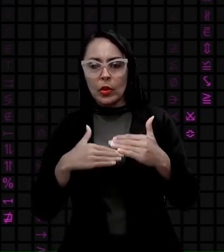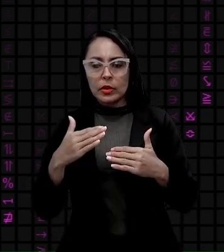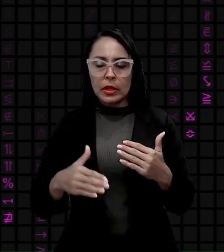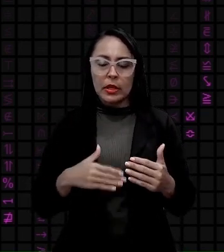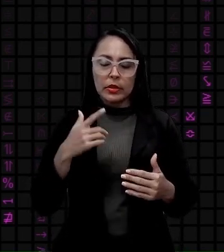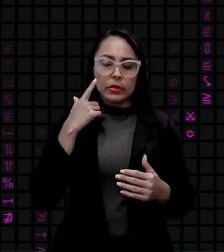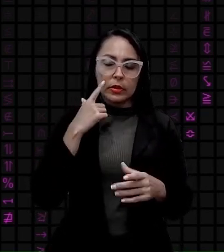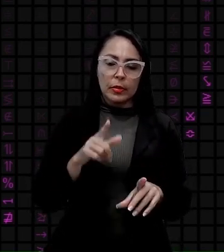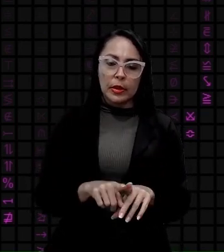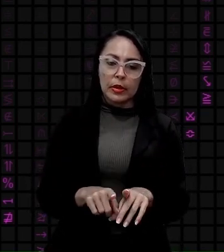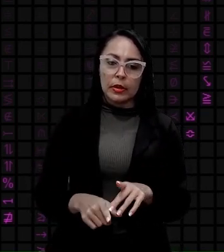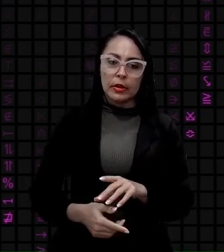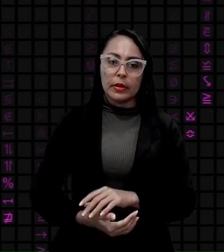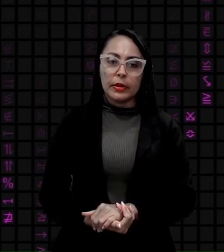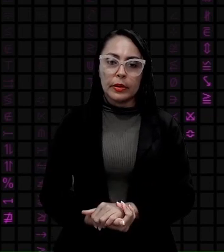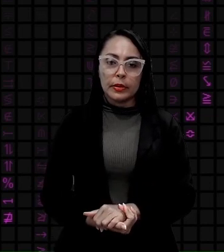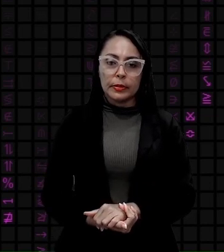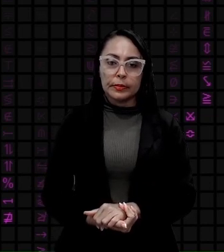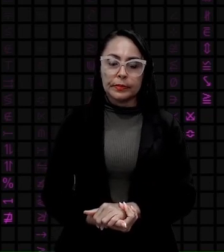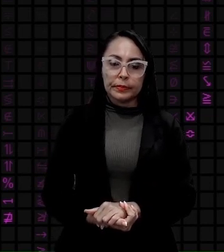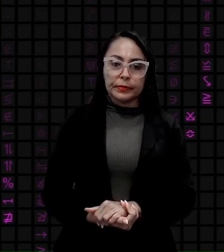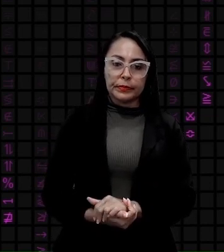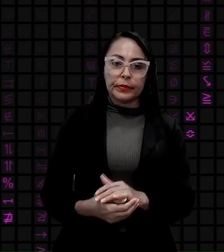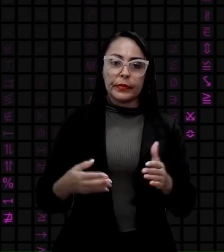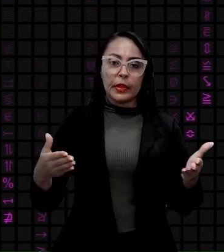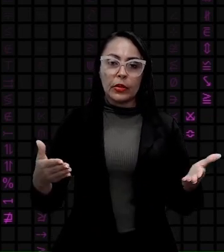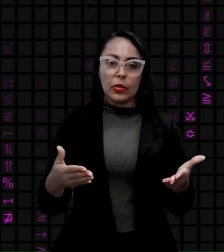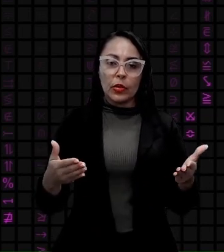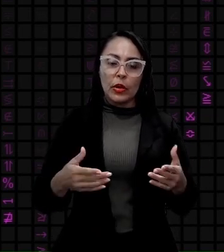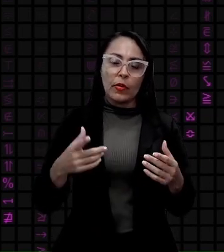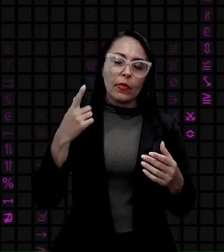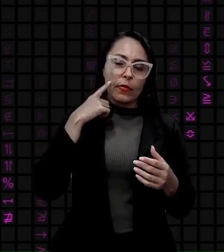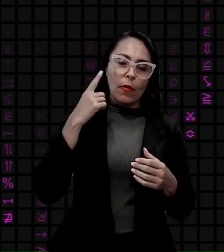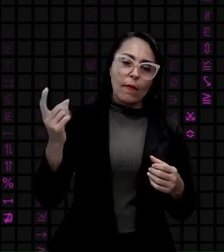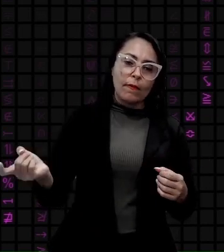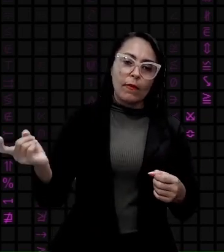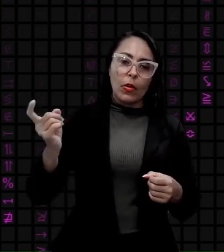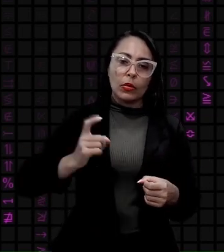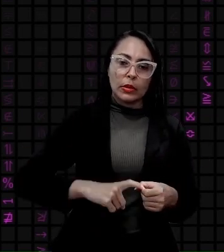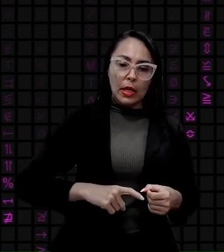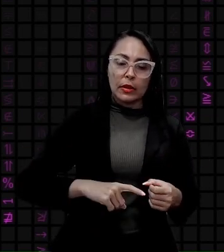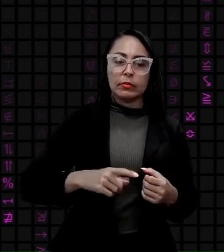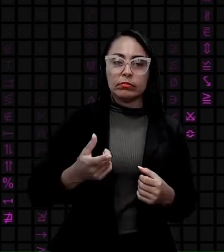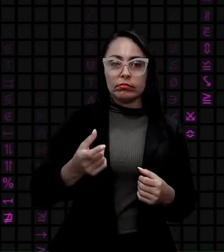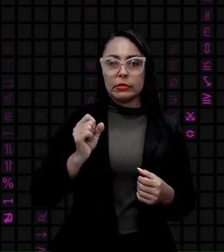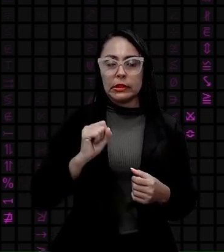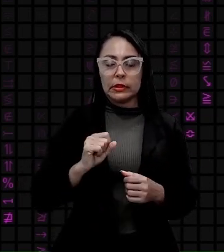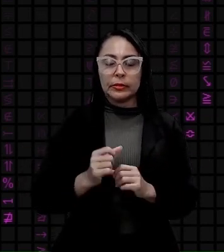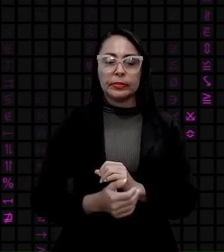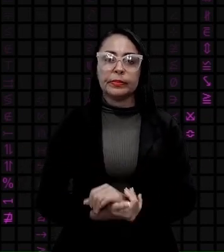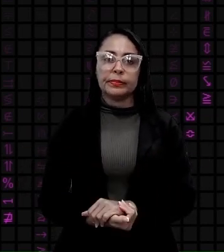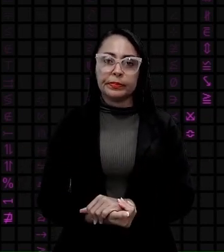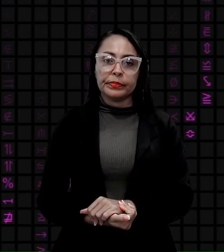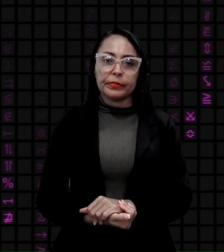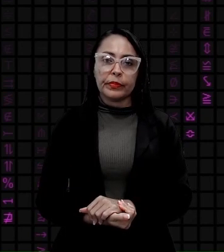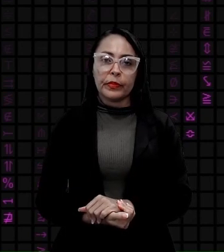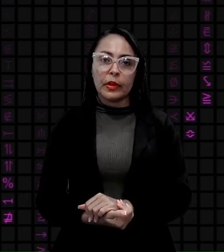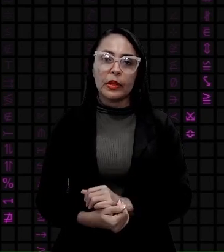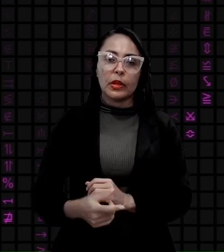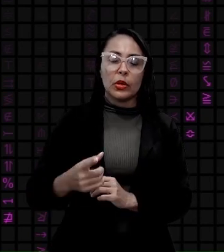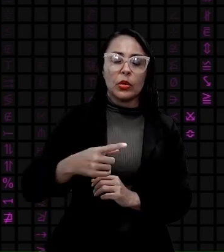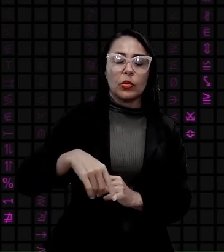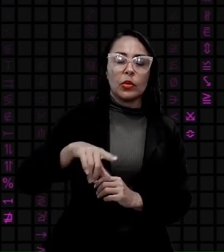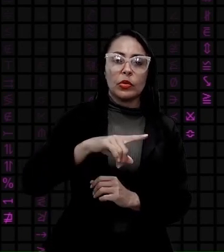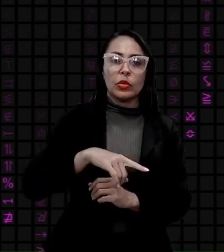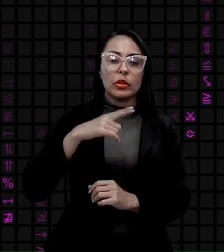condição verdadeira. Só que agora eu vou retornar para retestar a condição. E enquanto essa condição